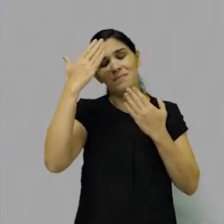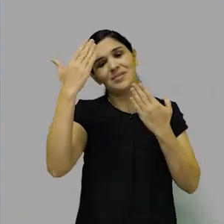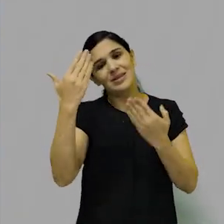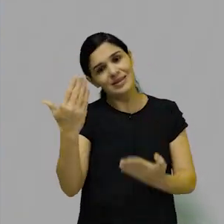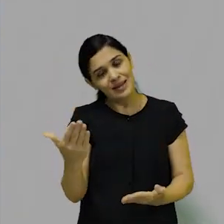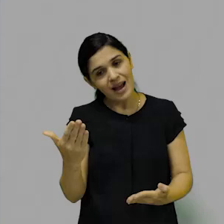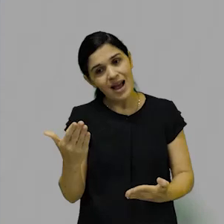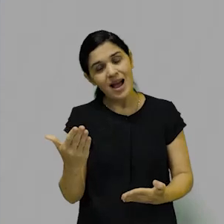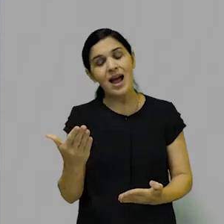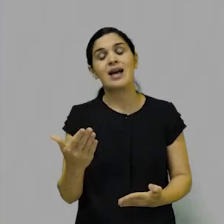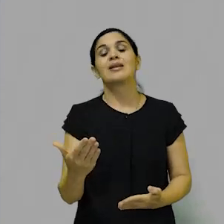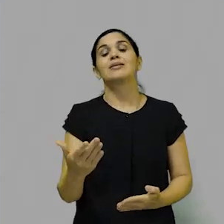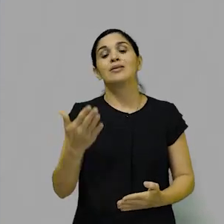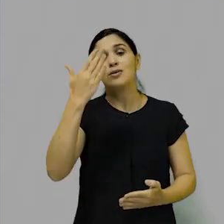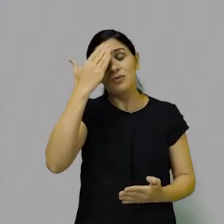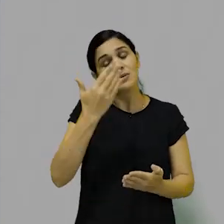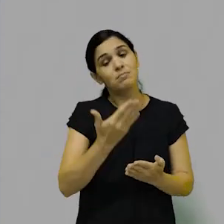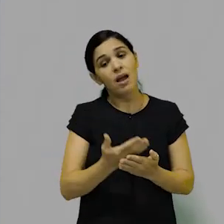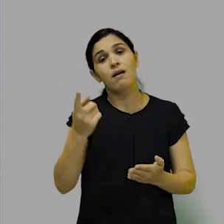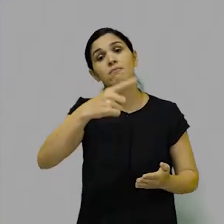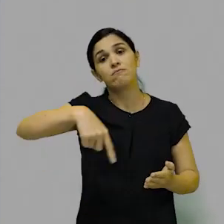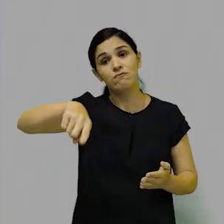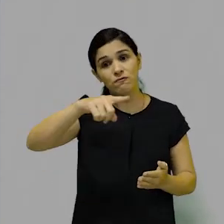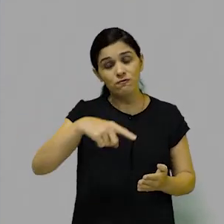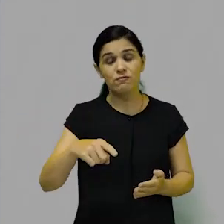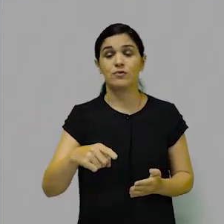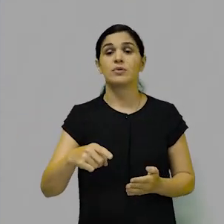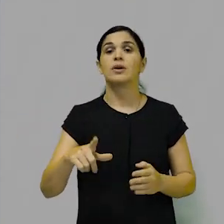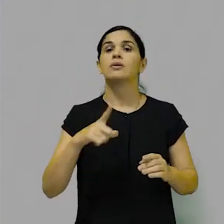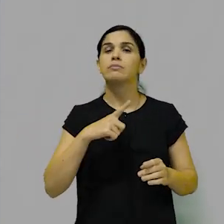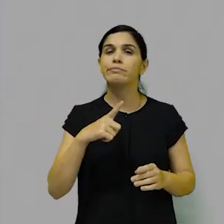a frequência cardíaca. Ela é individual, cada